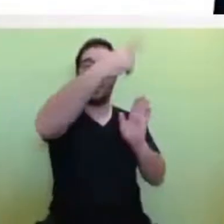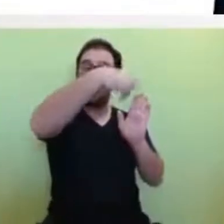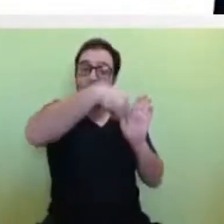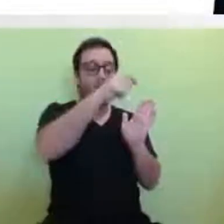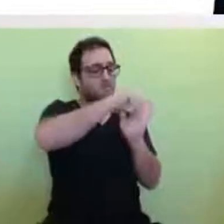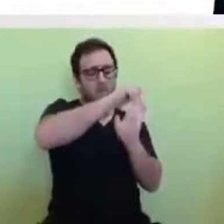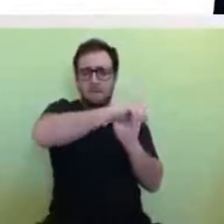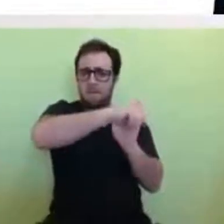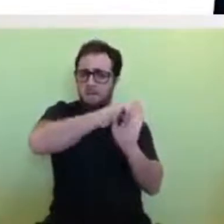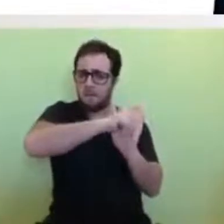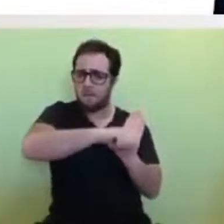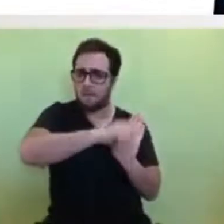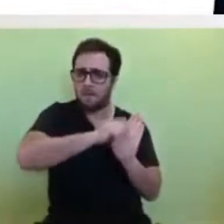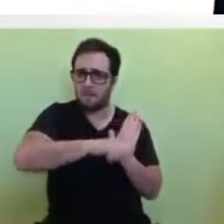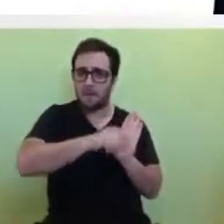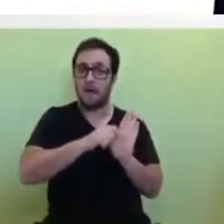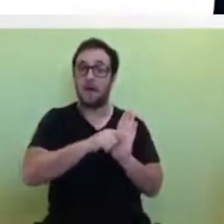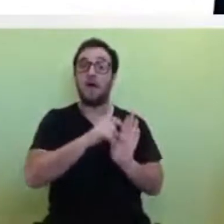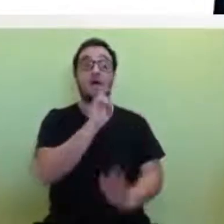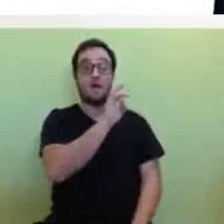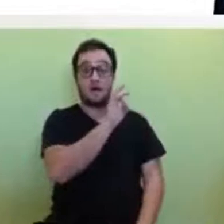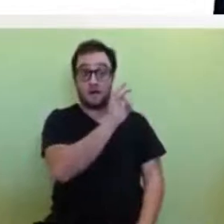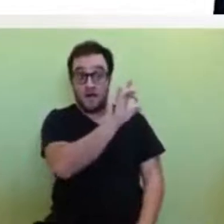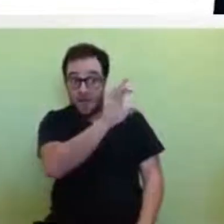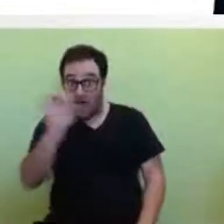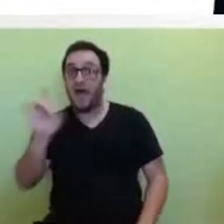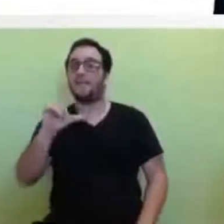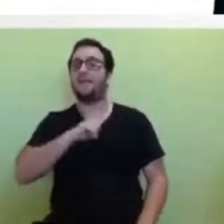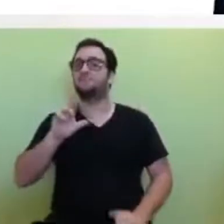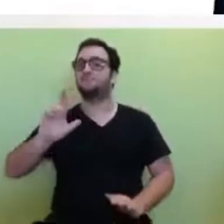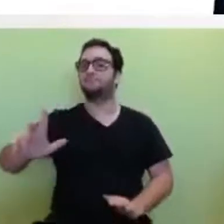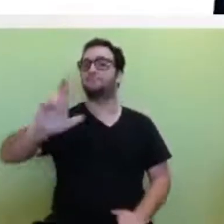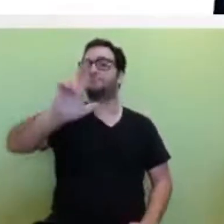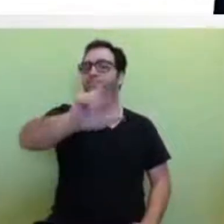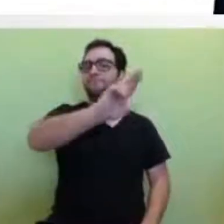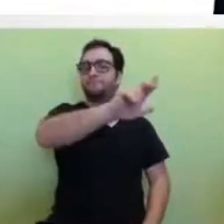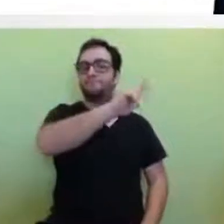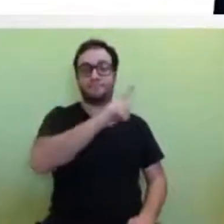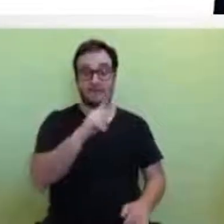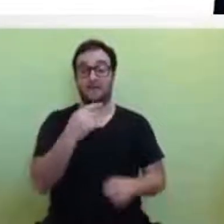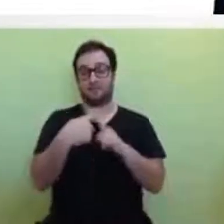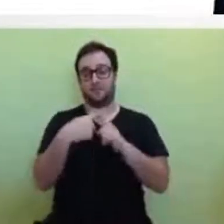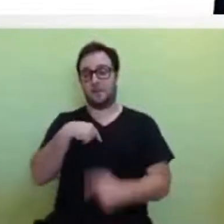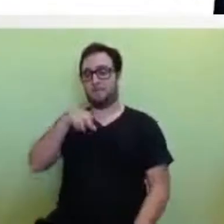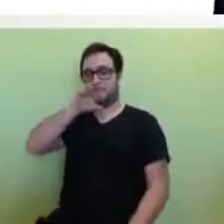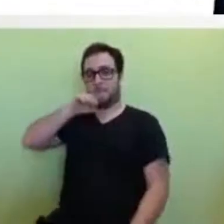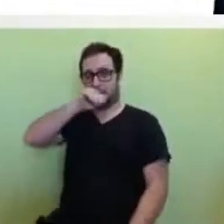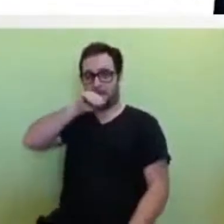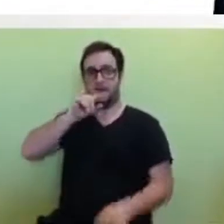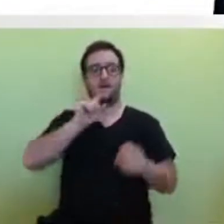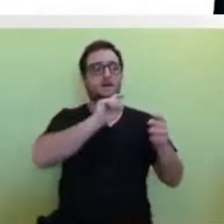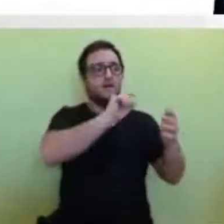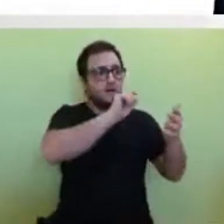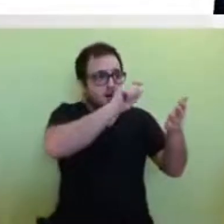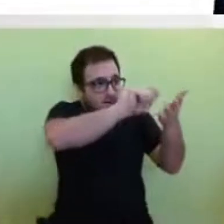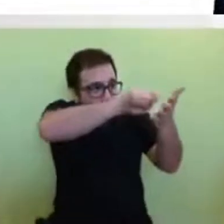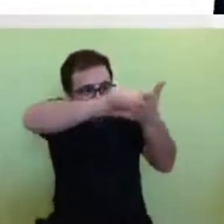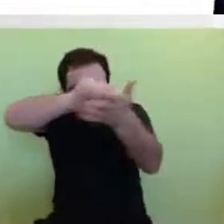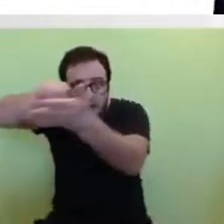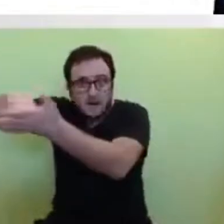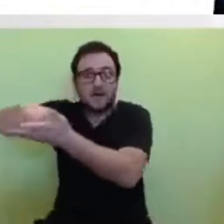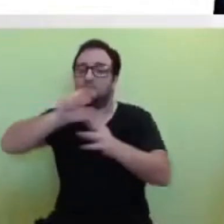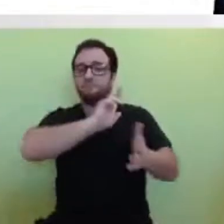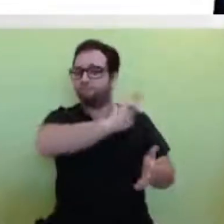começo. Além disso, se reduz custos, porque nós temos, hoje em dia, a produção de material em língua de sinais que é cara,